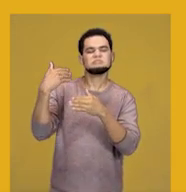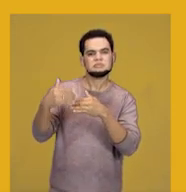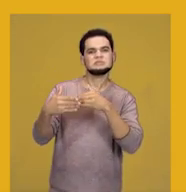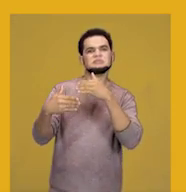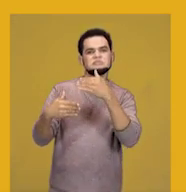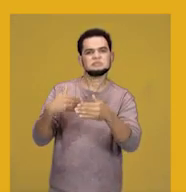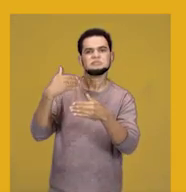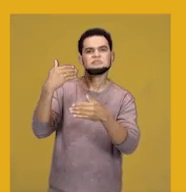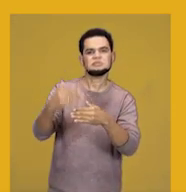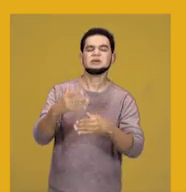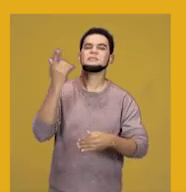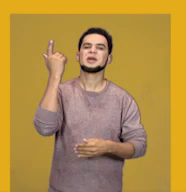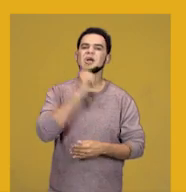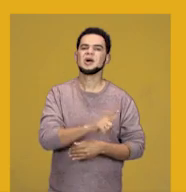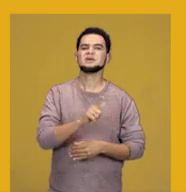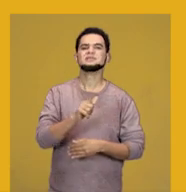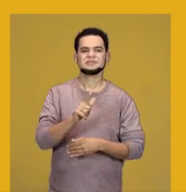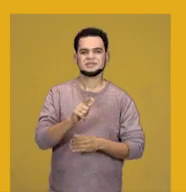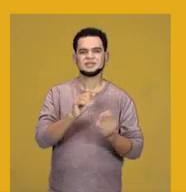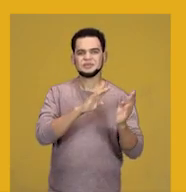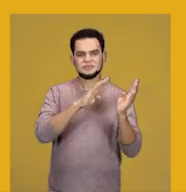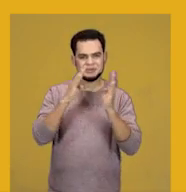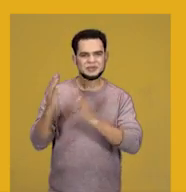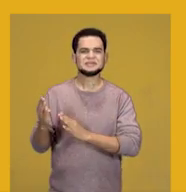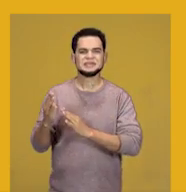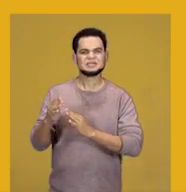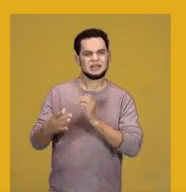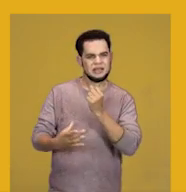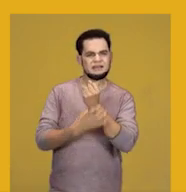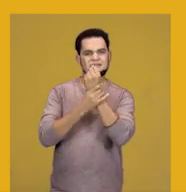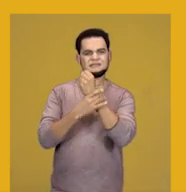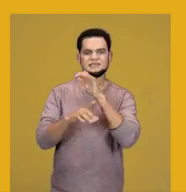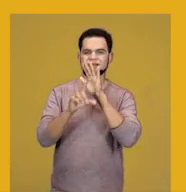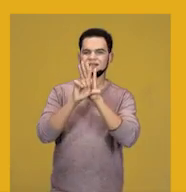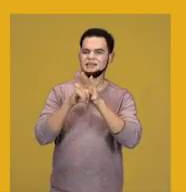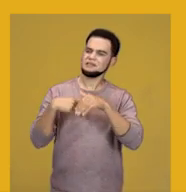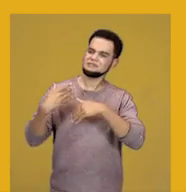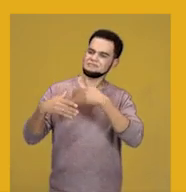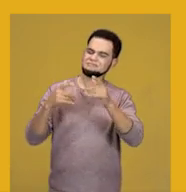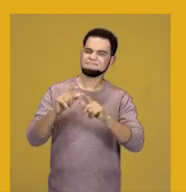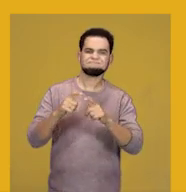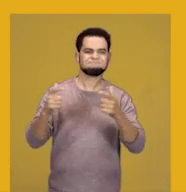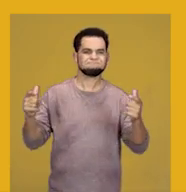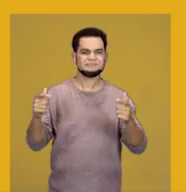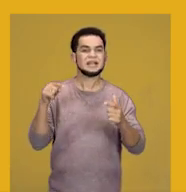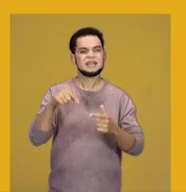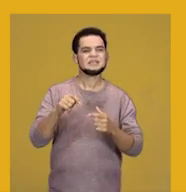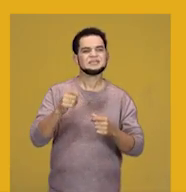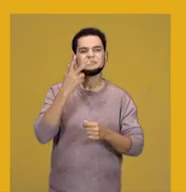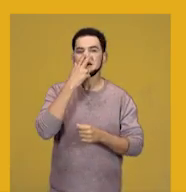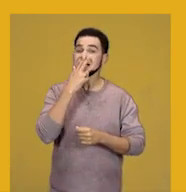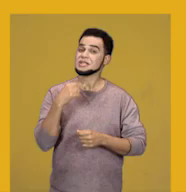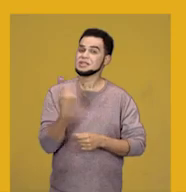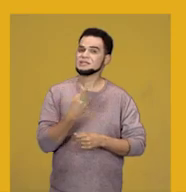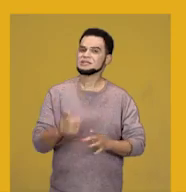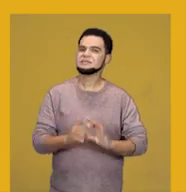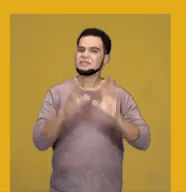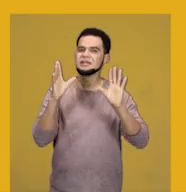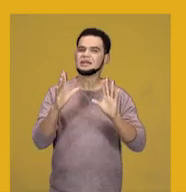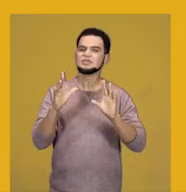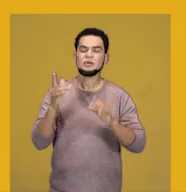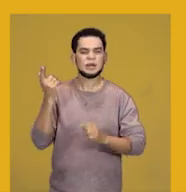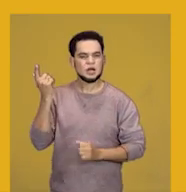e ampliá-las. É isso mesmo que parece ser a nossa liberdade, uma conquista, nunca